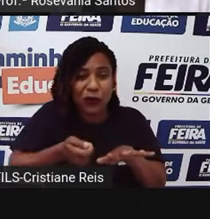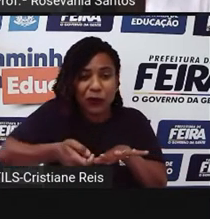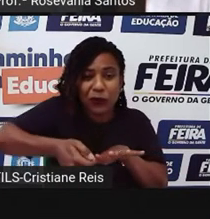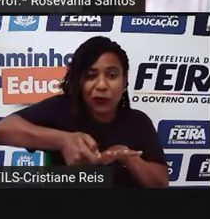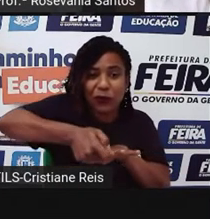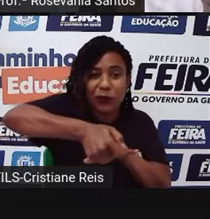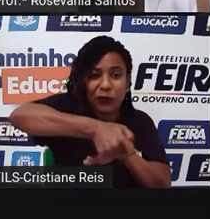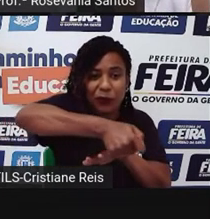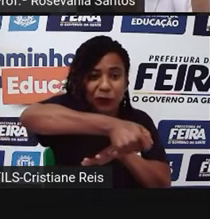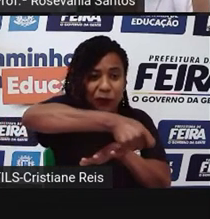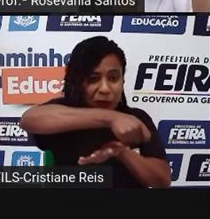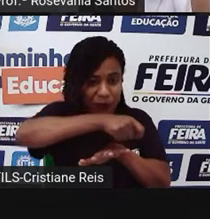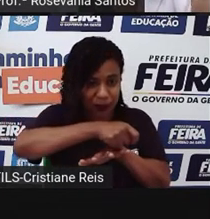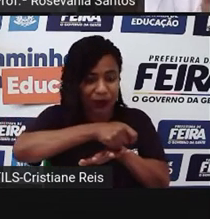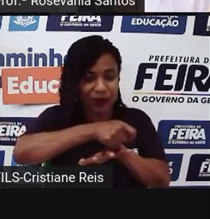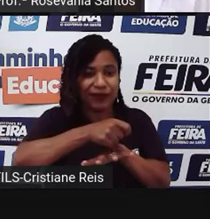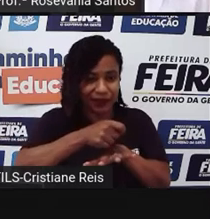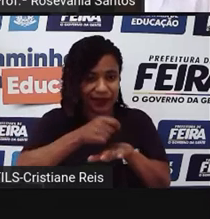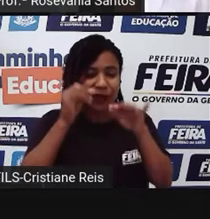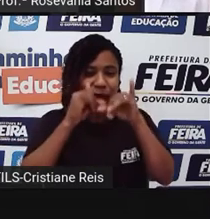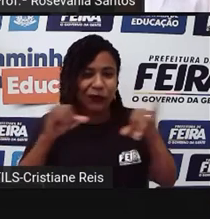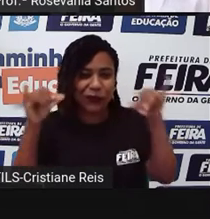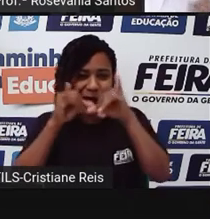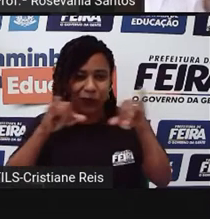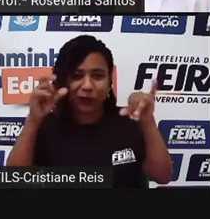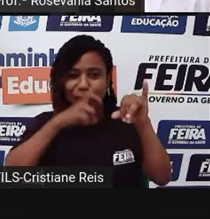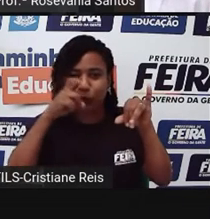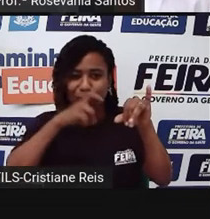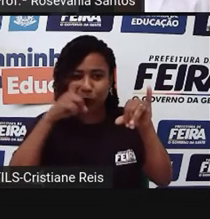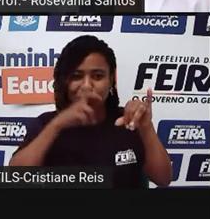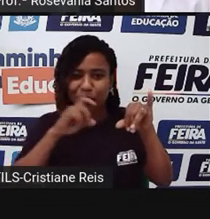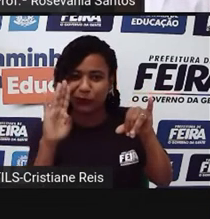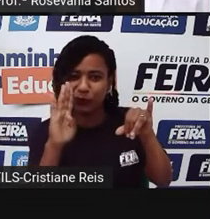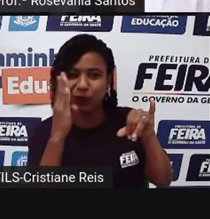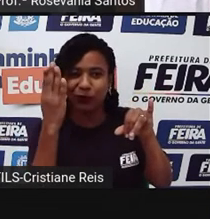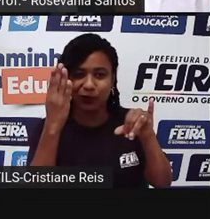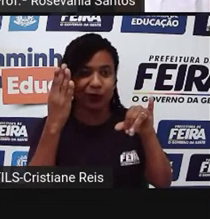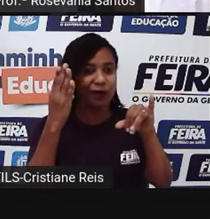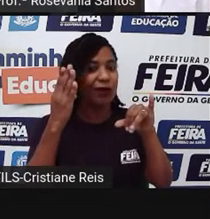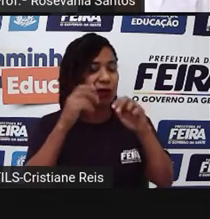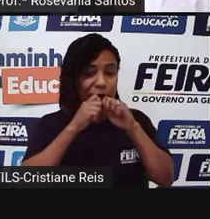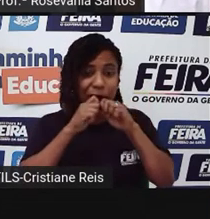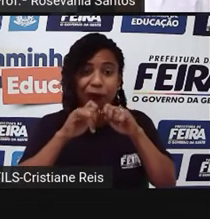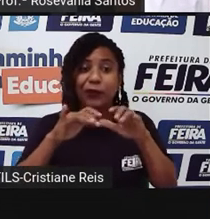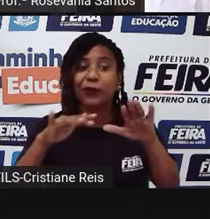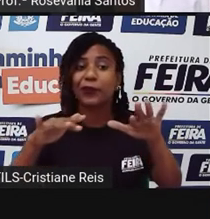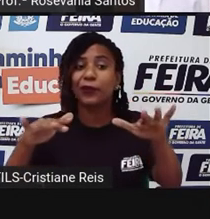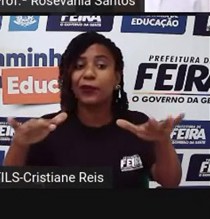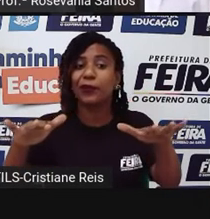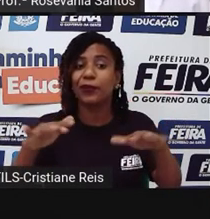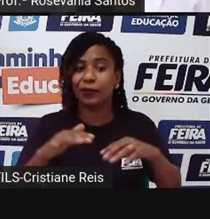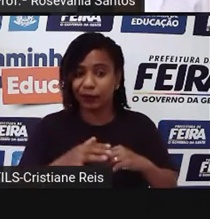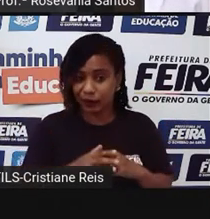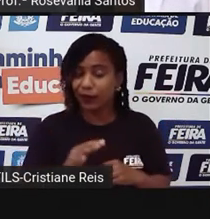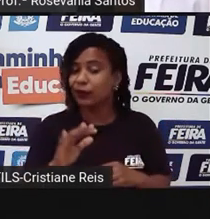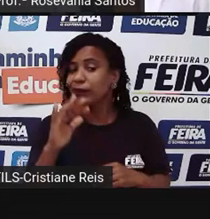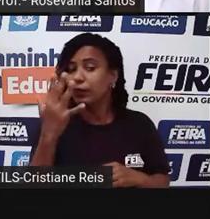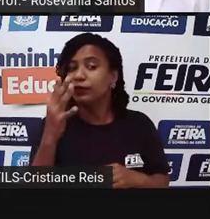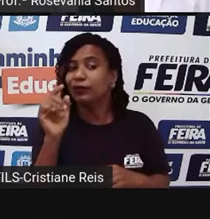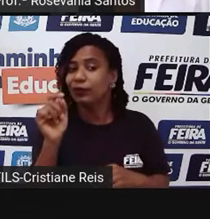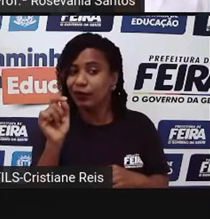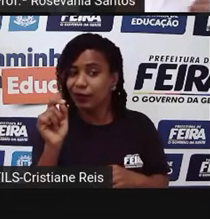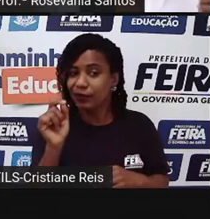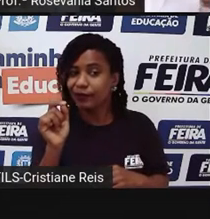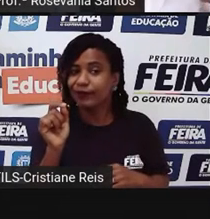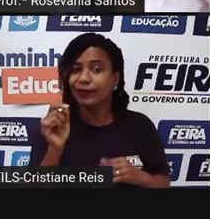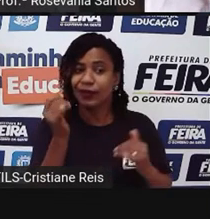o dinheiro, né, esse tempo já era dinheiro, agora é mais ainda. Então, a disseminação de informações, tanto